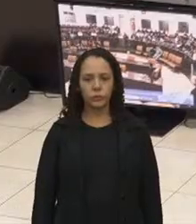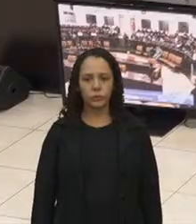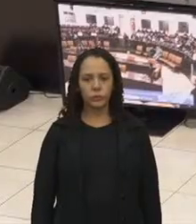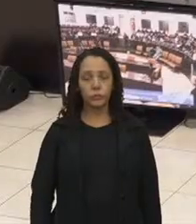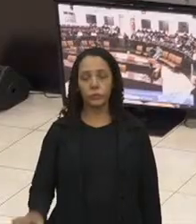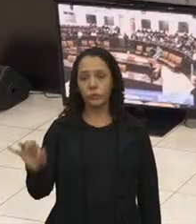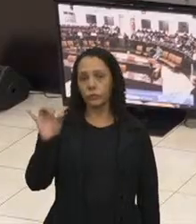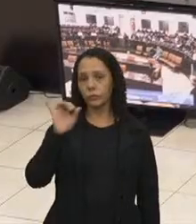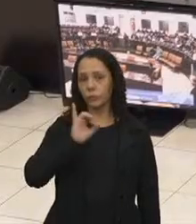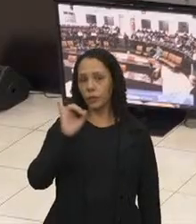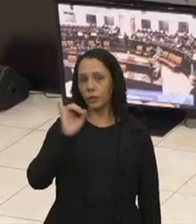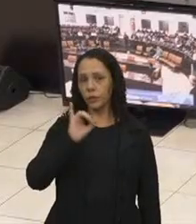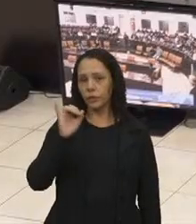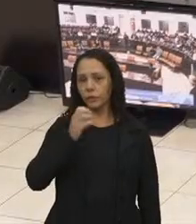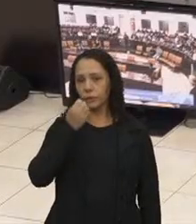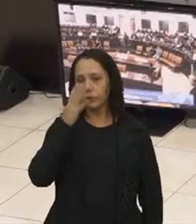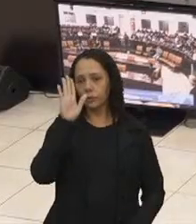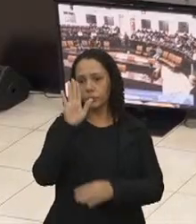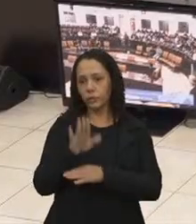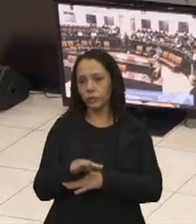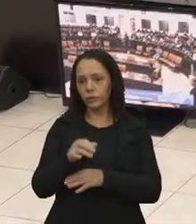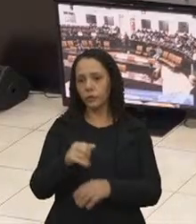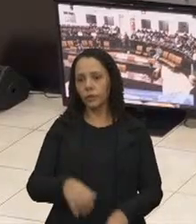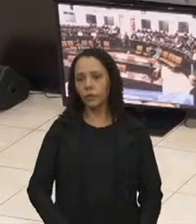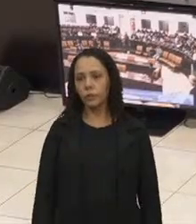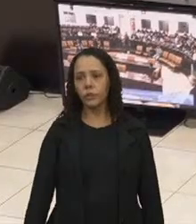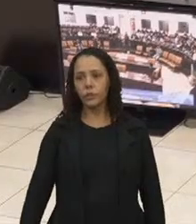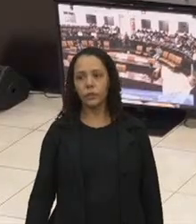Olá, boa tarde. Eu me chamo Victor.